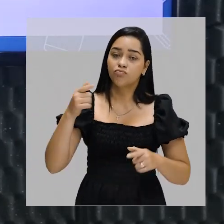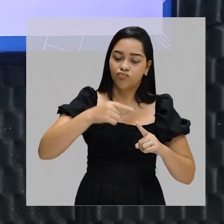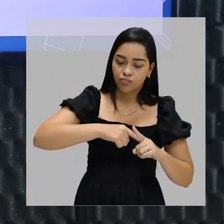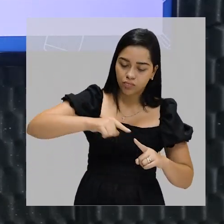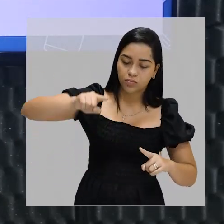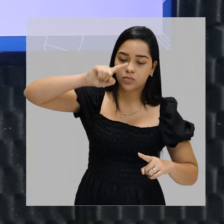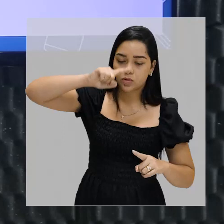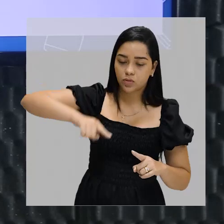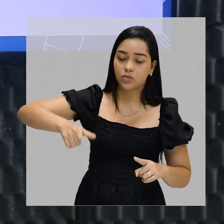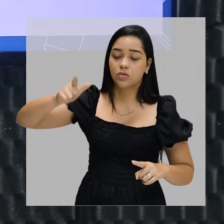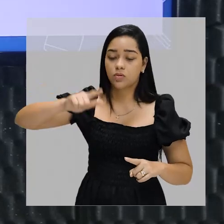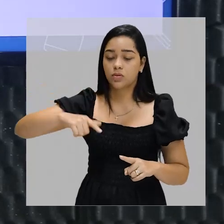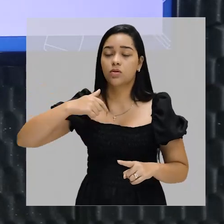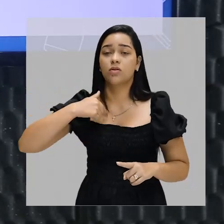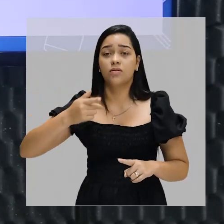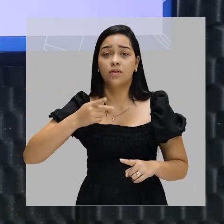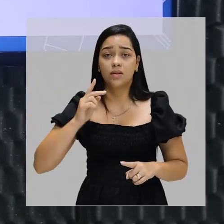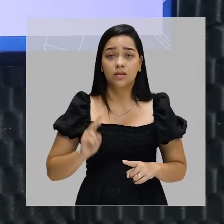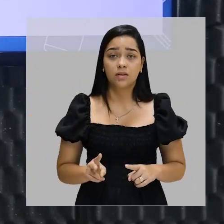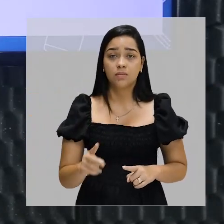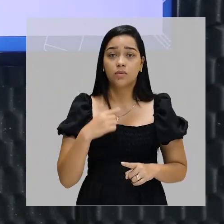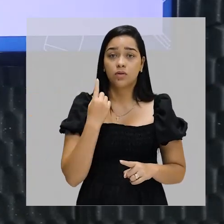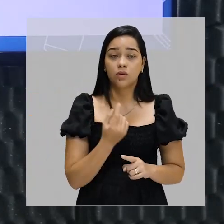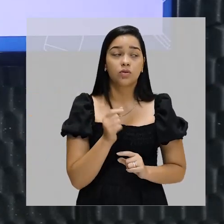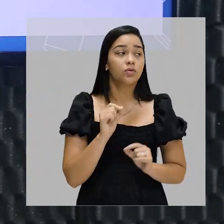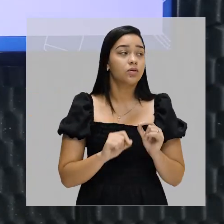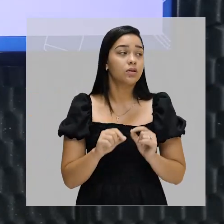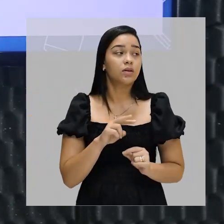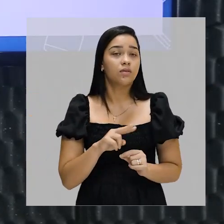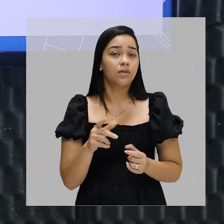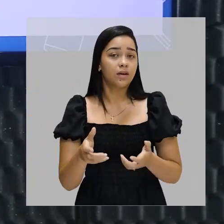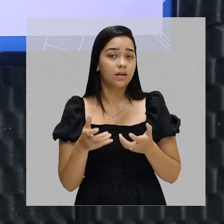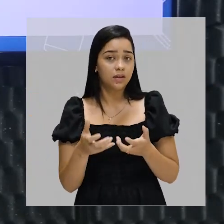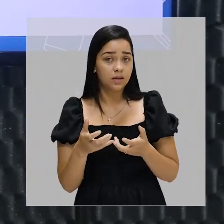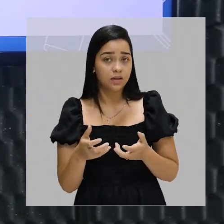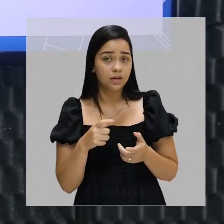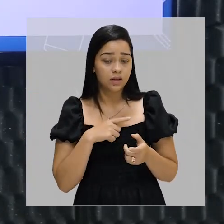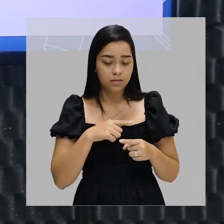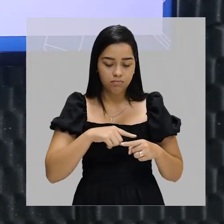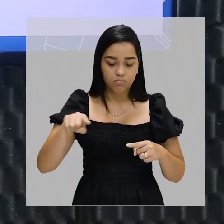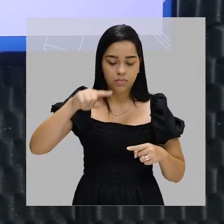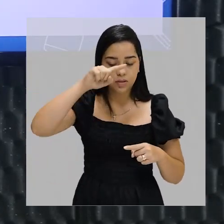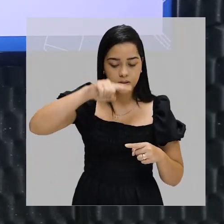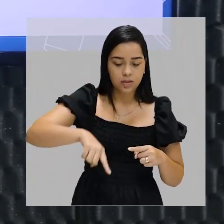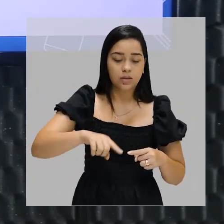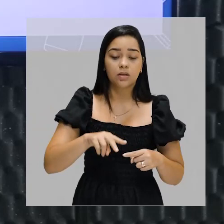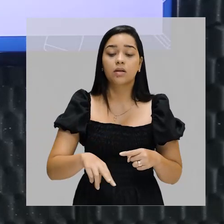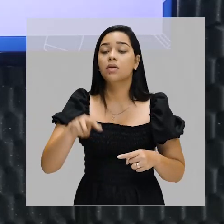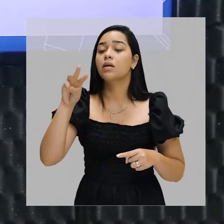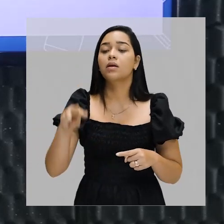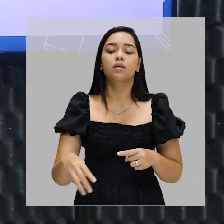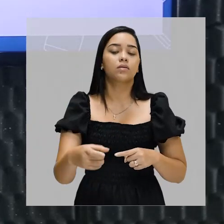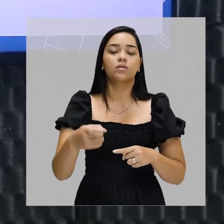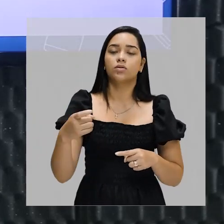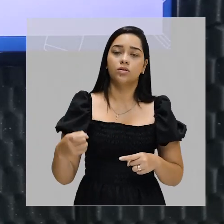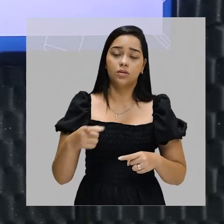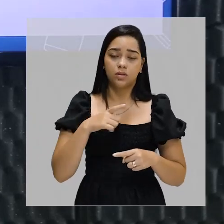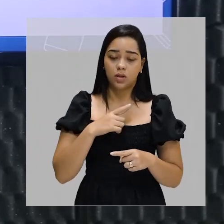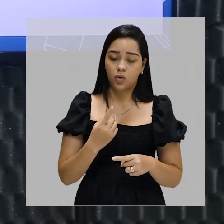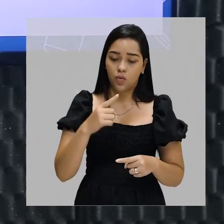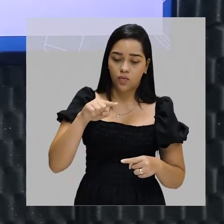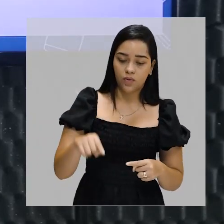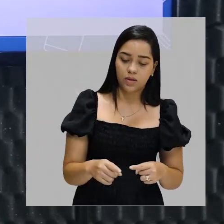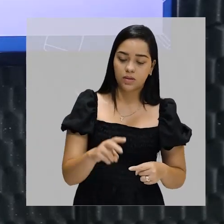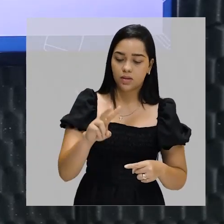3 simples, eu te digo. Sempre nós vamos resolver por regra de 3. Quem vai ser o x? 1